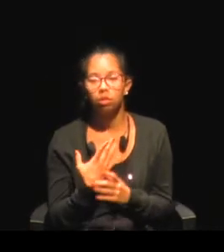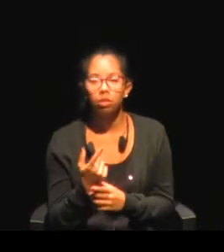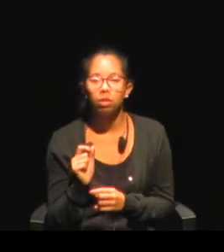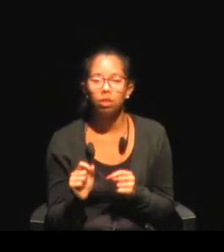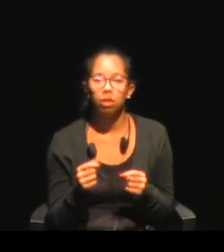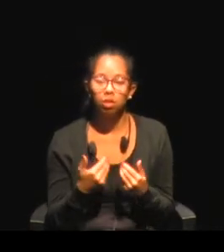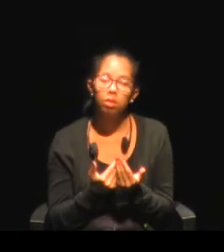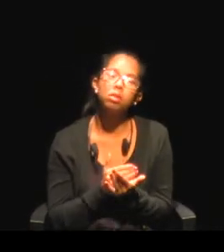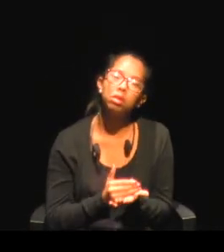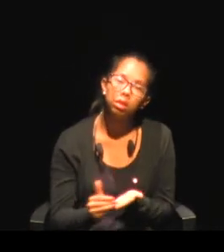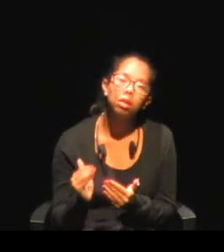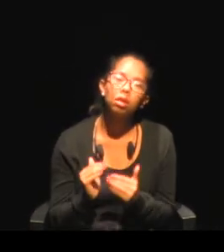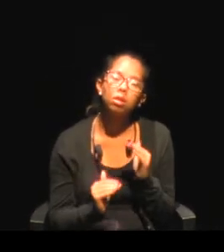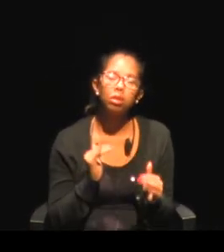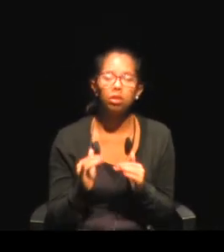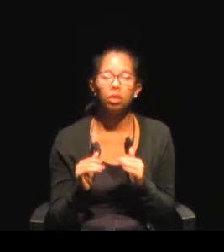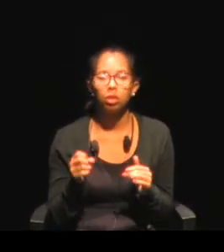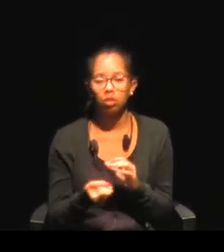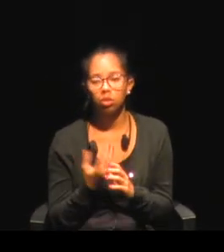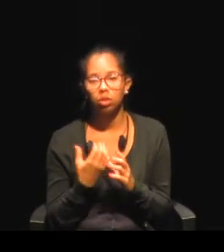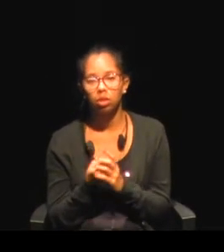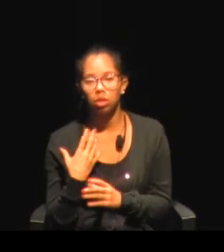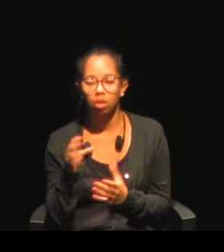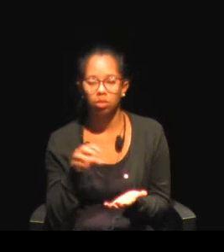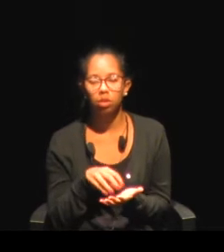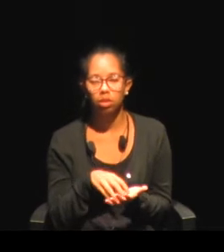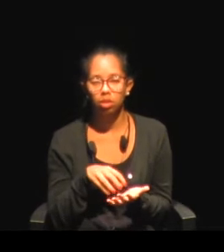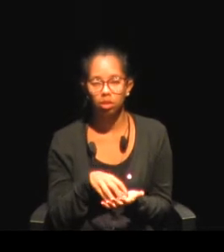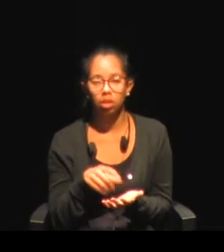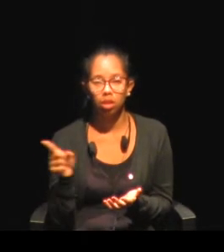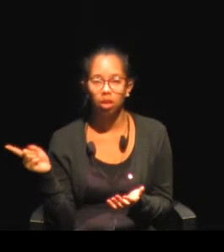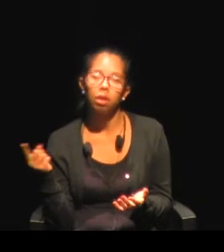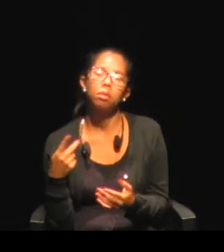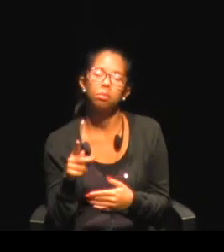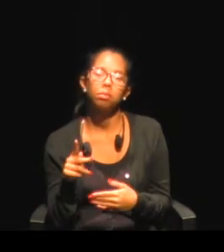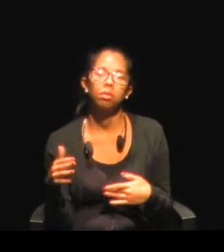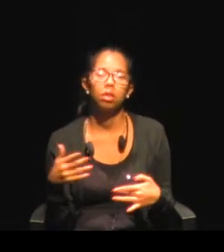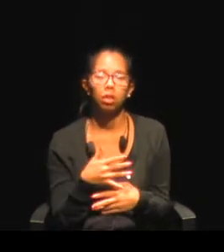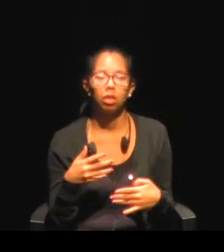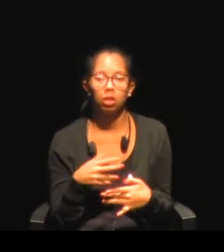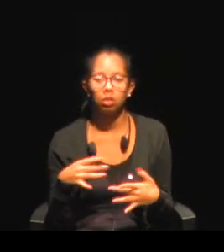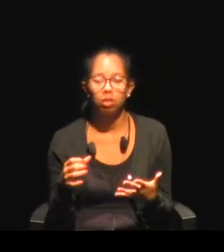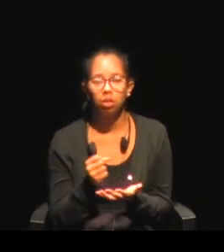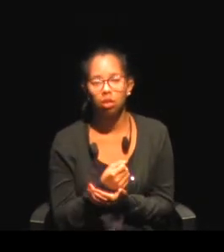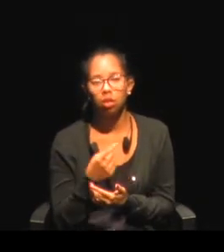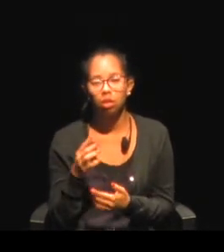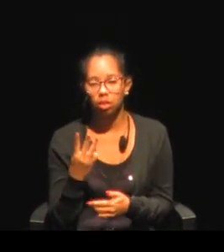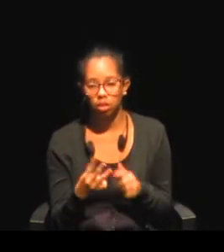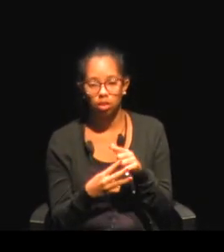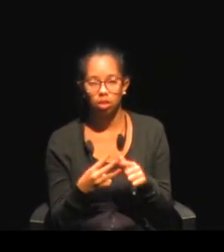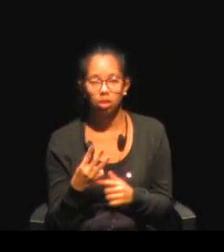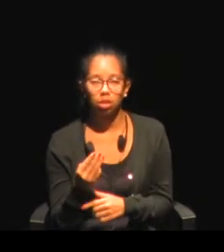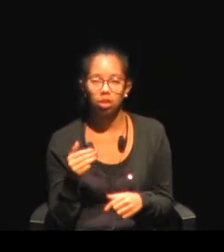de criar, pelo menos iniciar um processo de criação de uma centralidade para a cidade, que